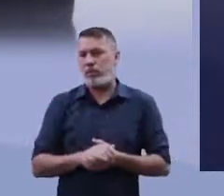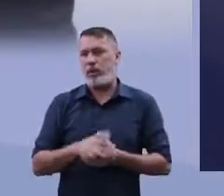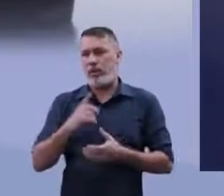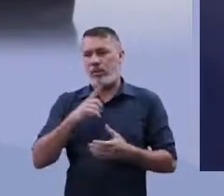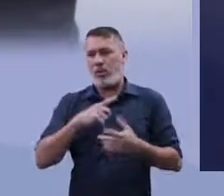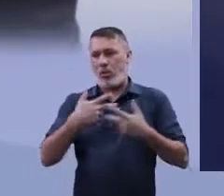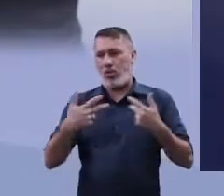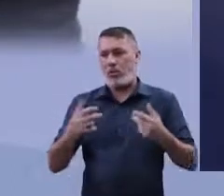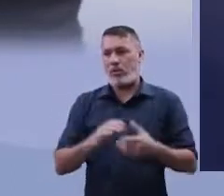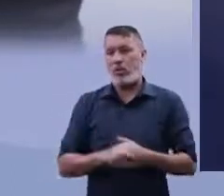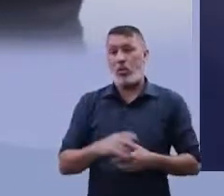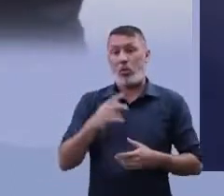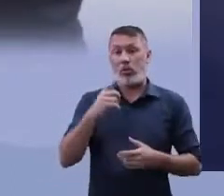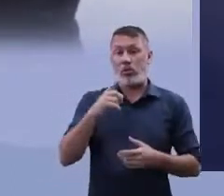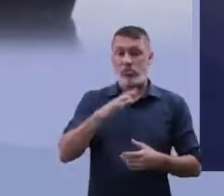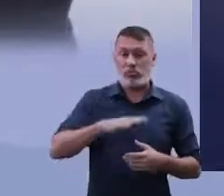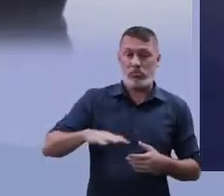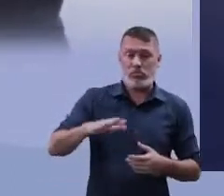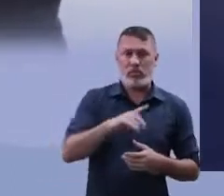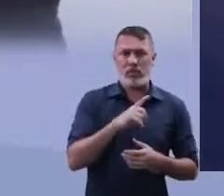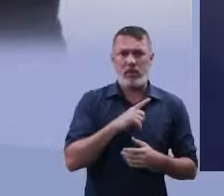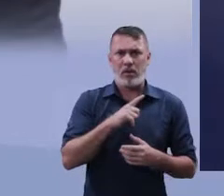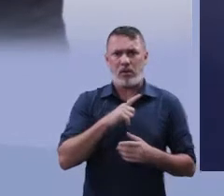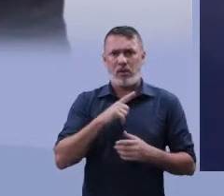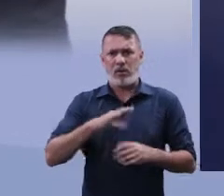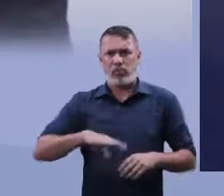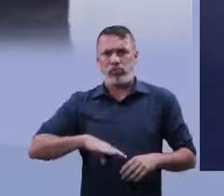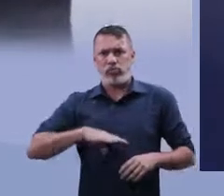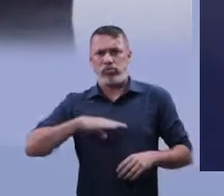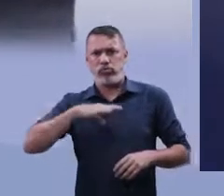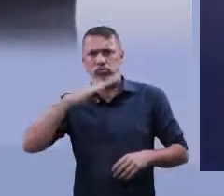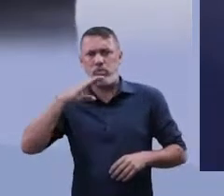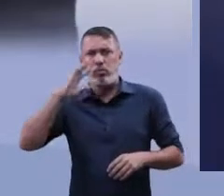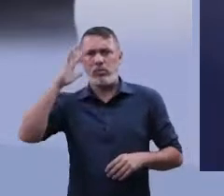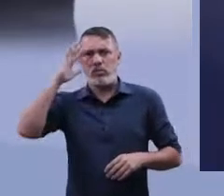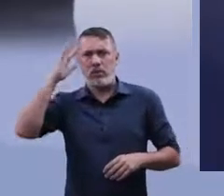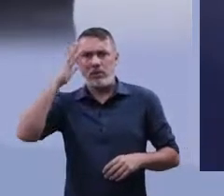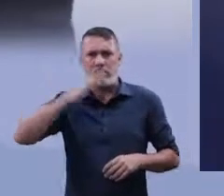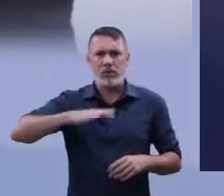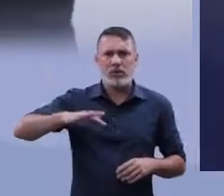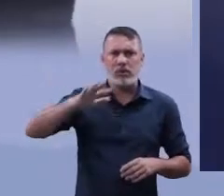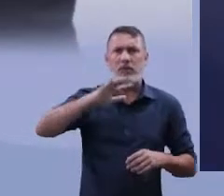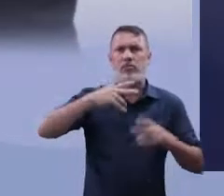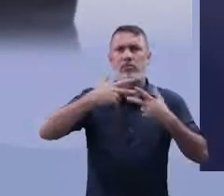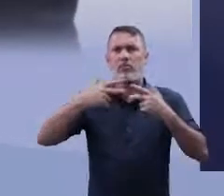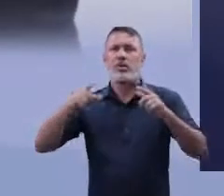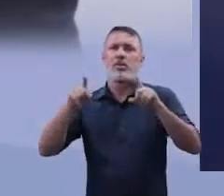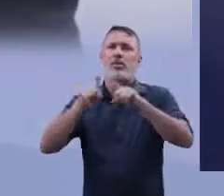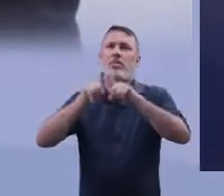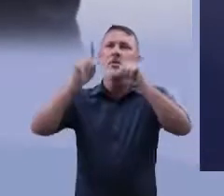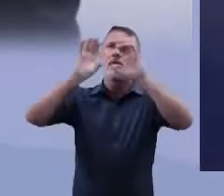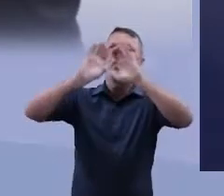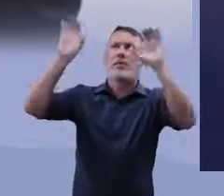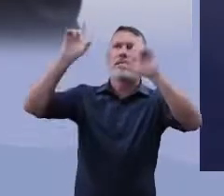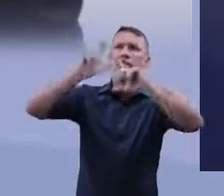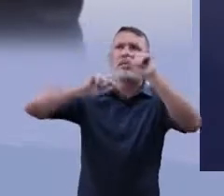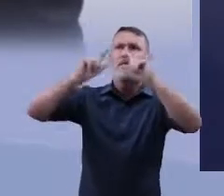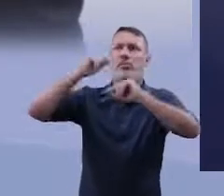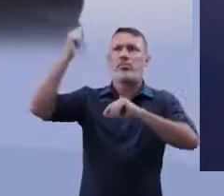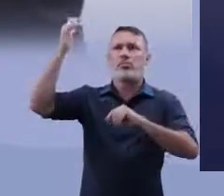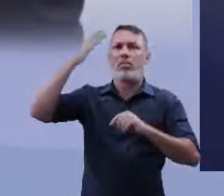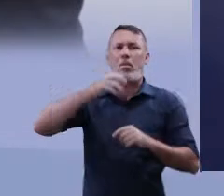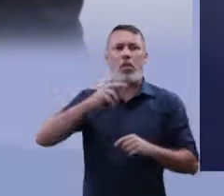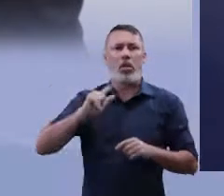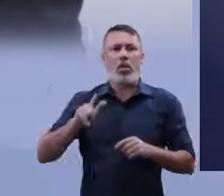E respeito. Quanto mais intensa e frequentemente o pensamento dela se ocupa, o céu estrelado sobre mim e a lei moral dentro